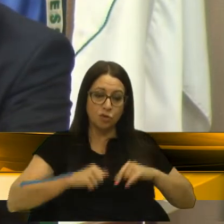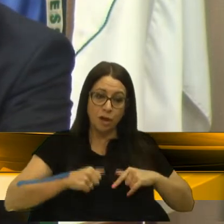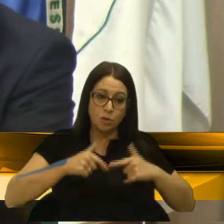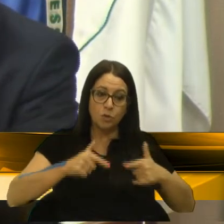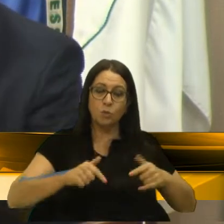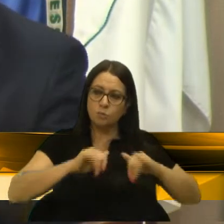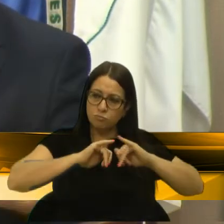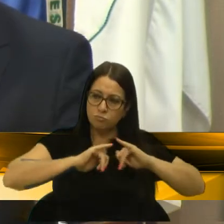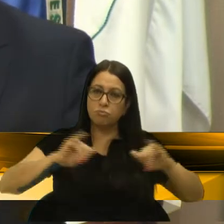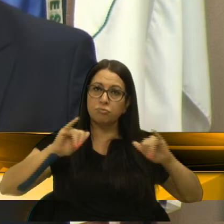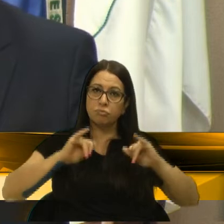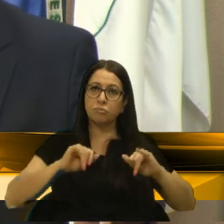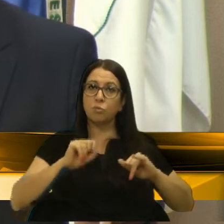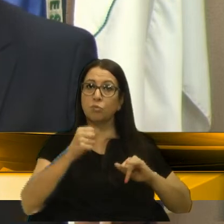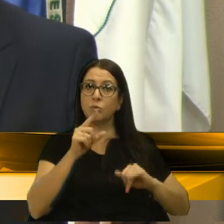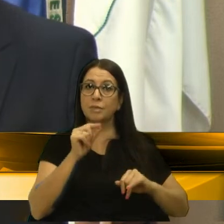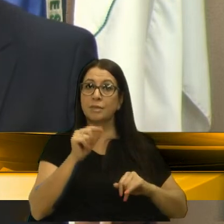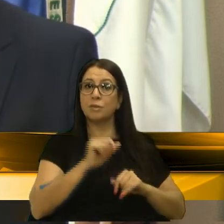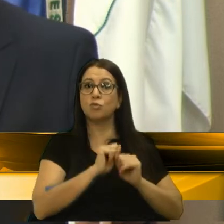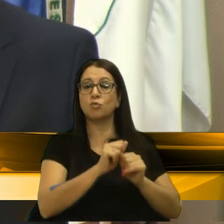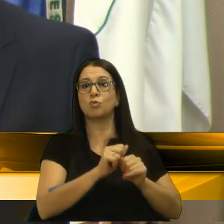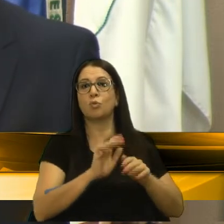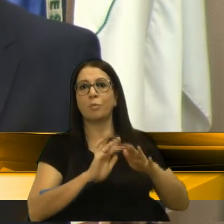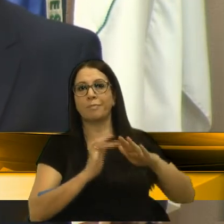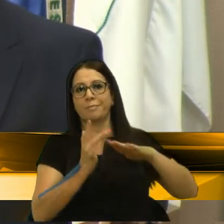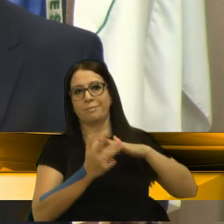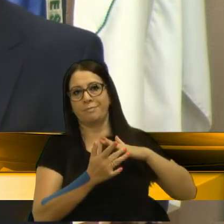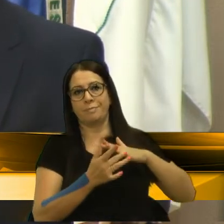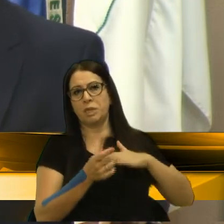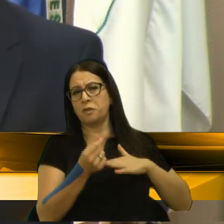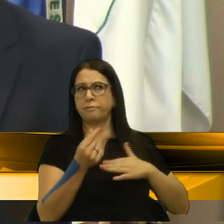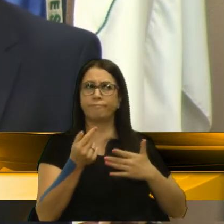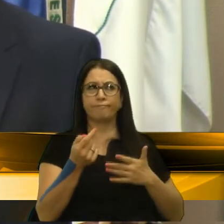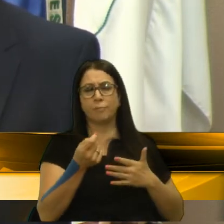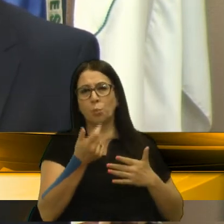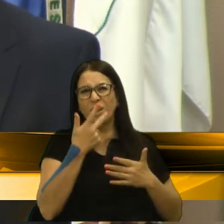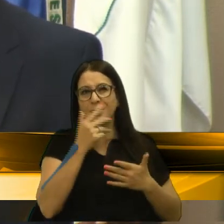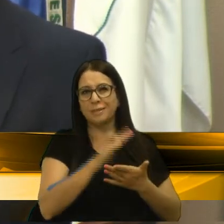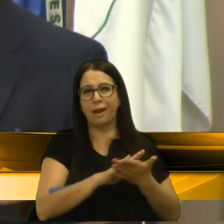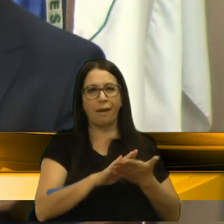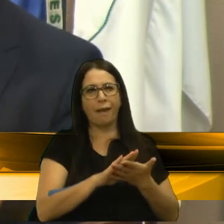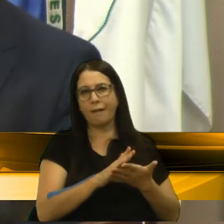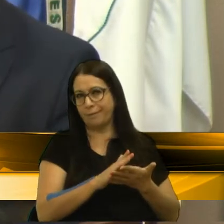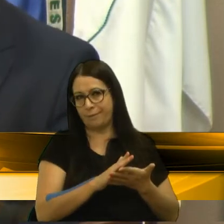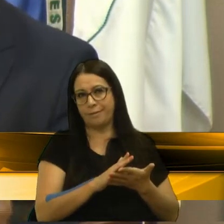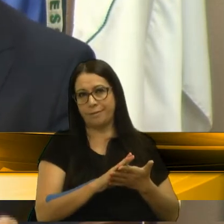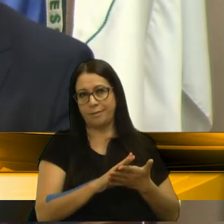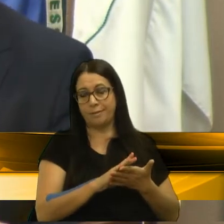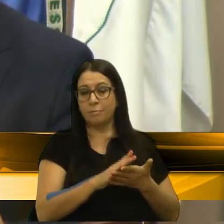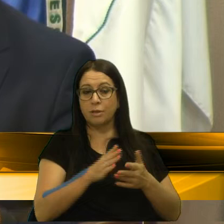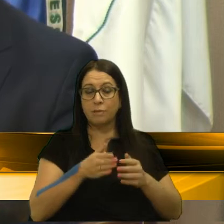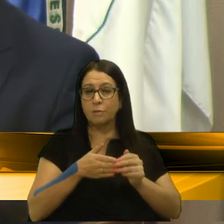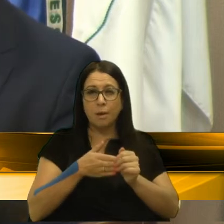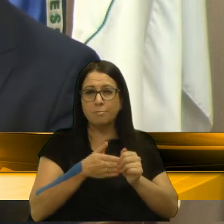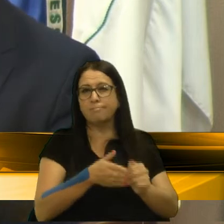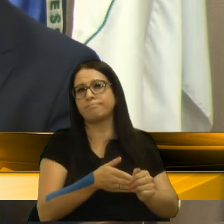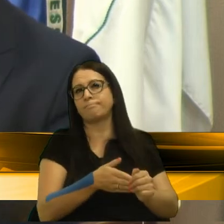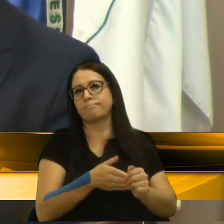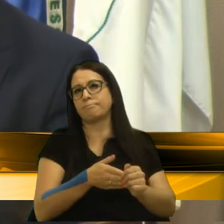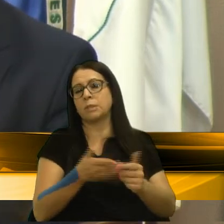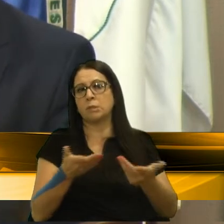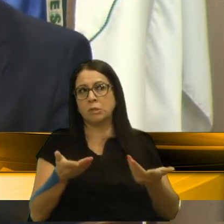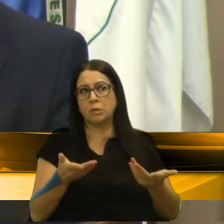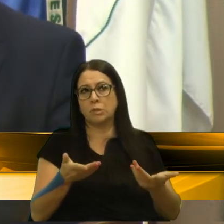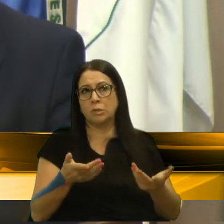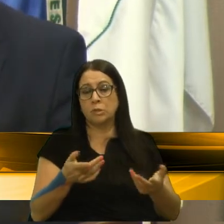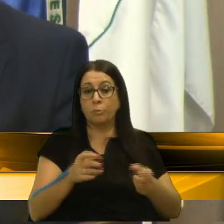de campanhas, 810 com a mídia. Quer dizer, um valor quase nada com a mídia, porque teve uma perseguição,